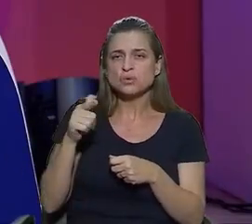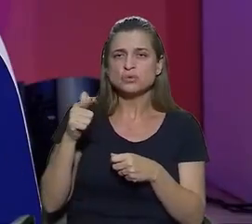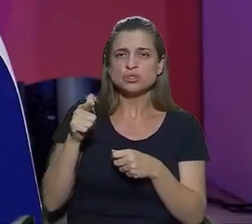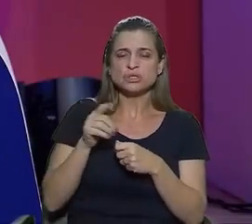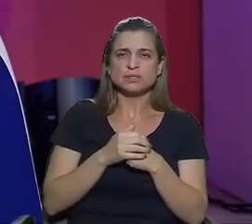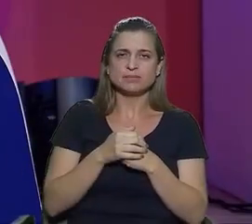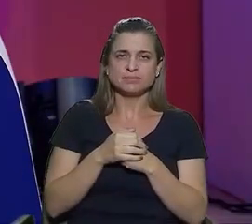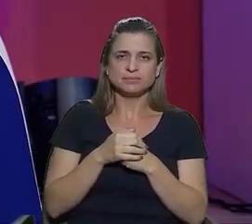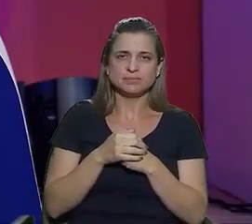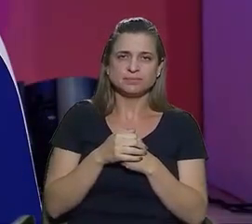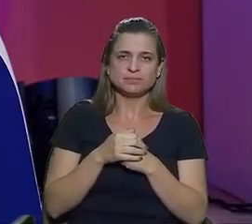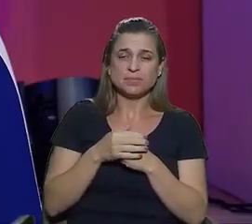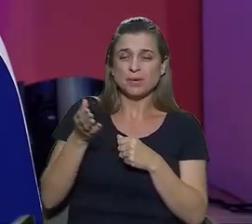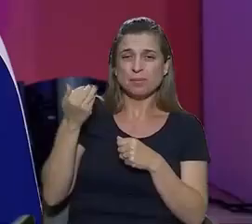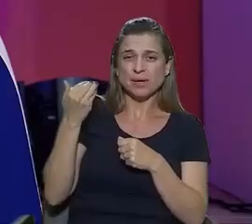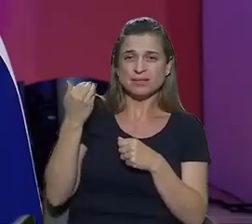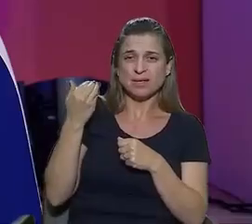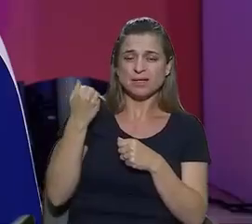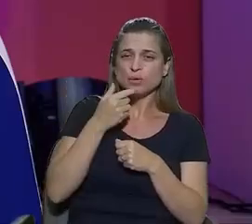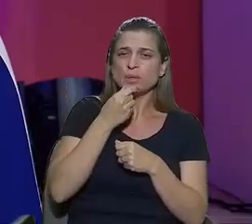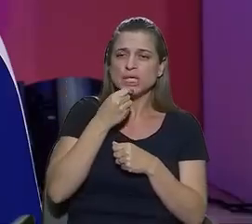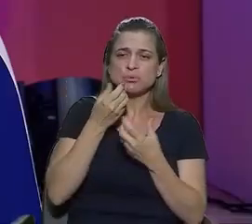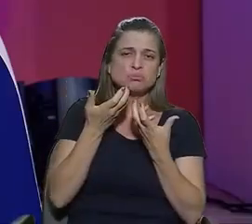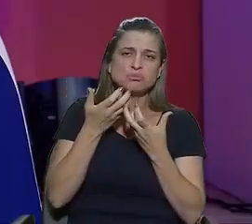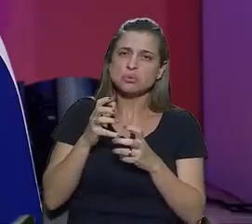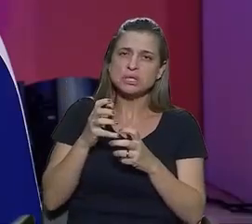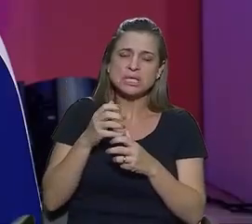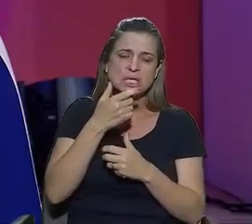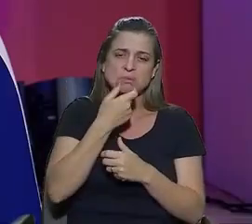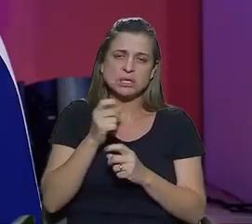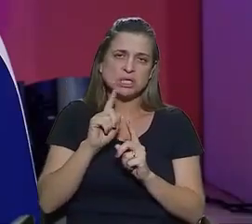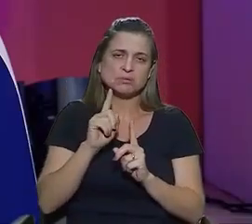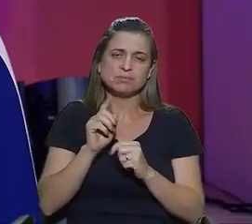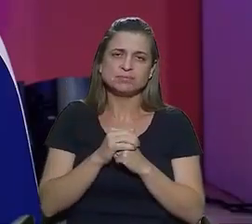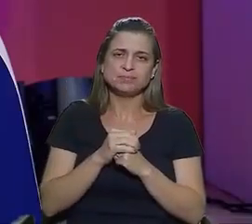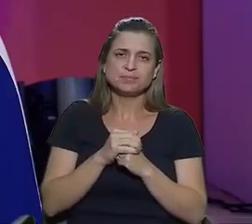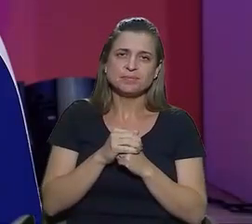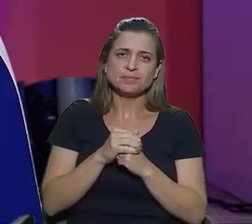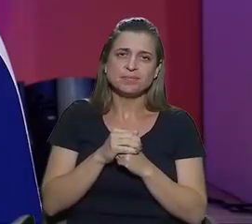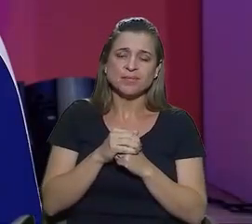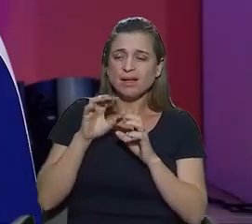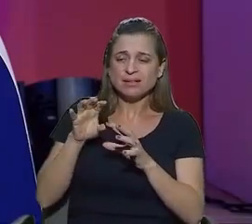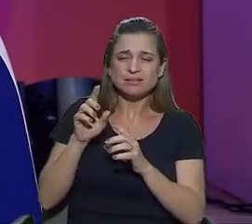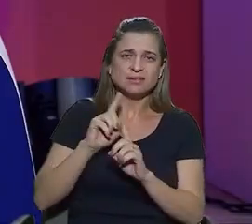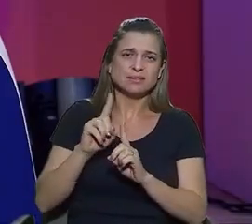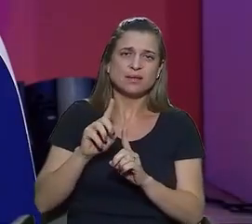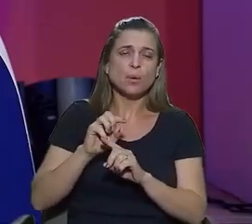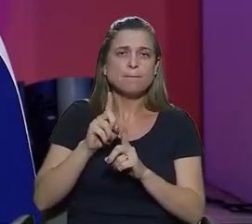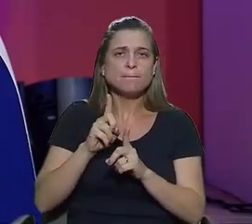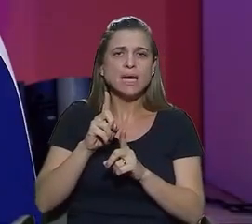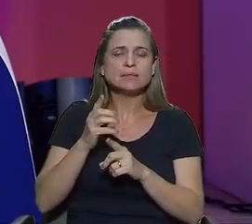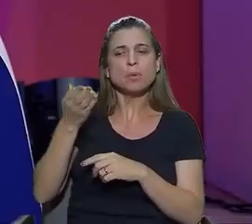menino. Eu não queria ser menino. Eu não queria ser menino. Daquele jeito, não. Mas eu era